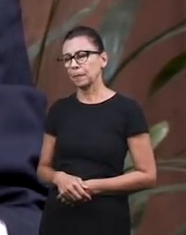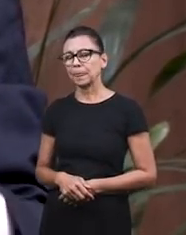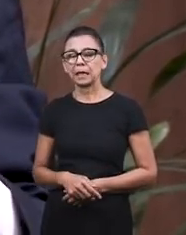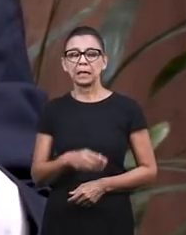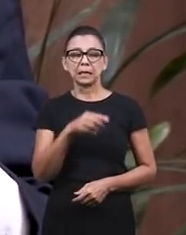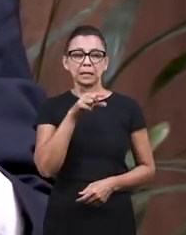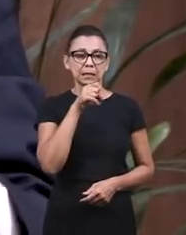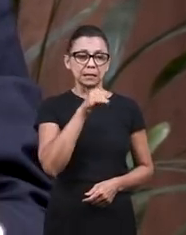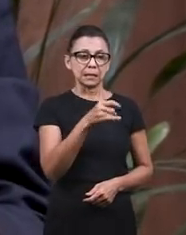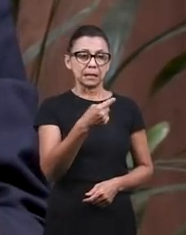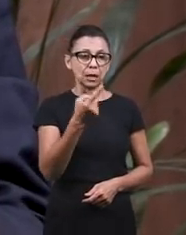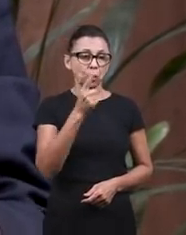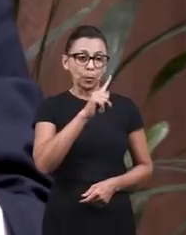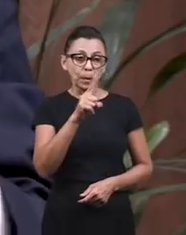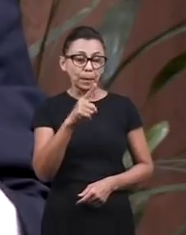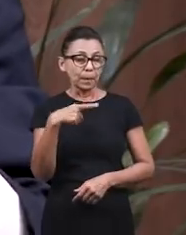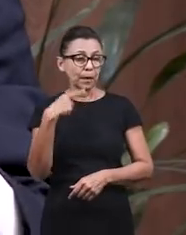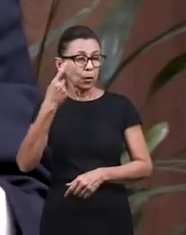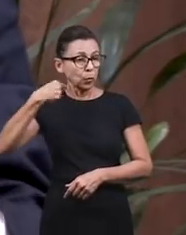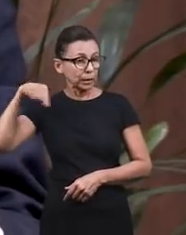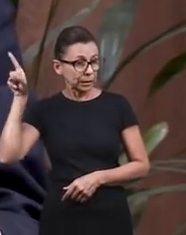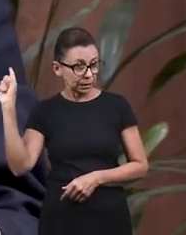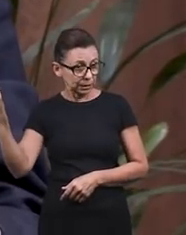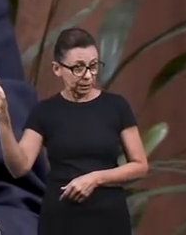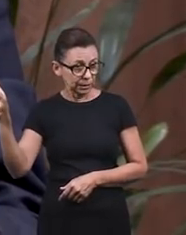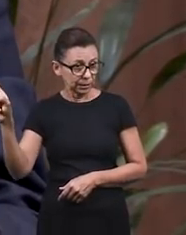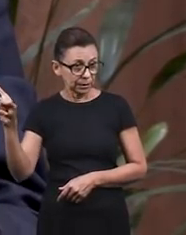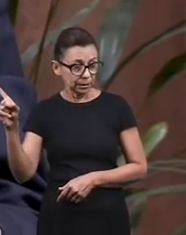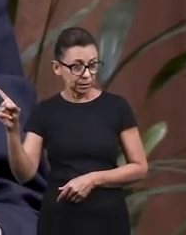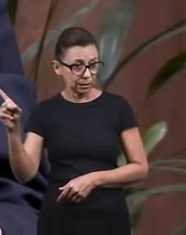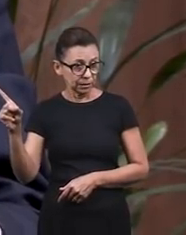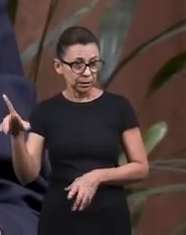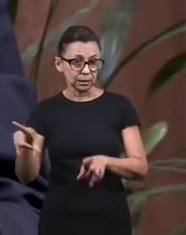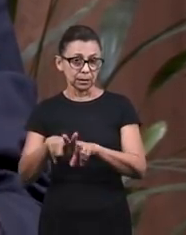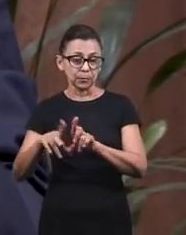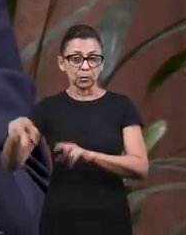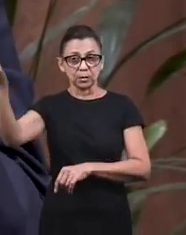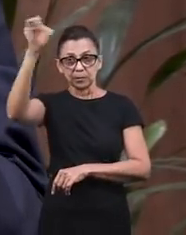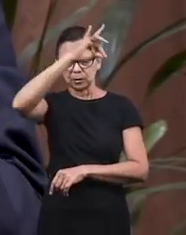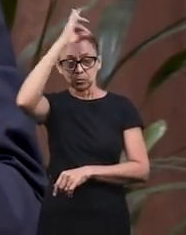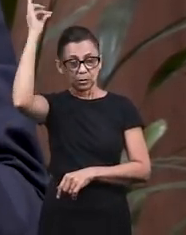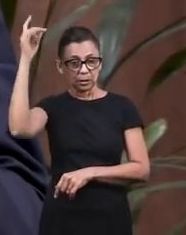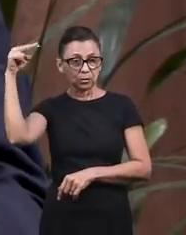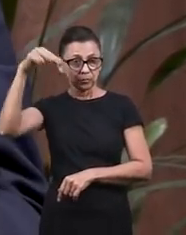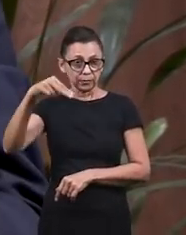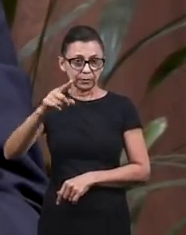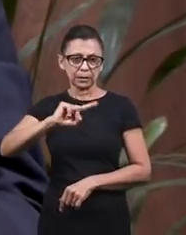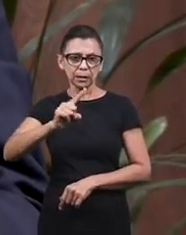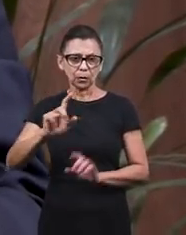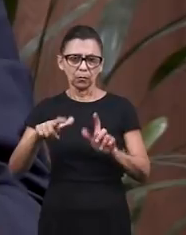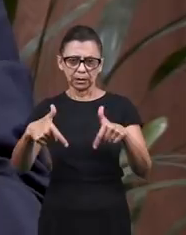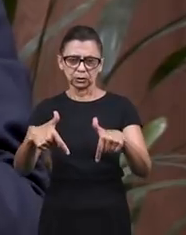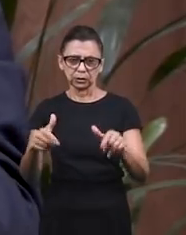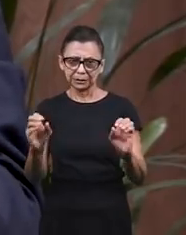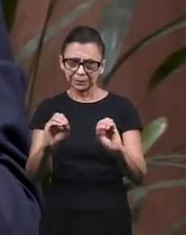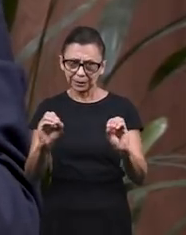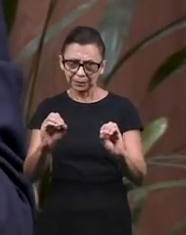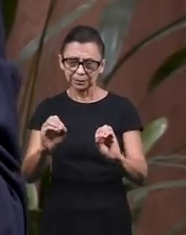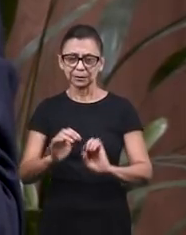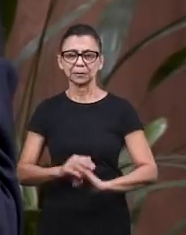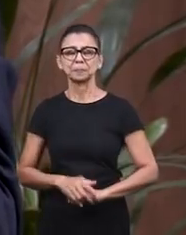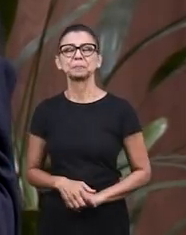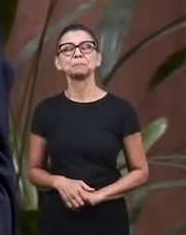E isso é uma coisa extraordinária para nós, né? Porque o Espírito Santo veio. E